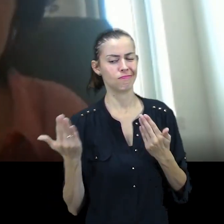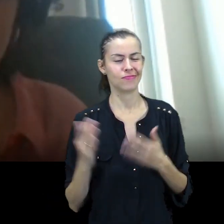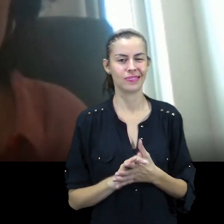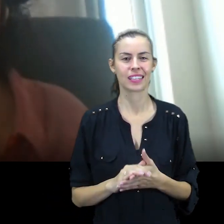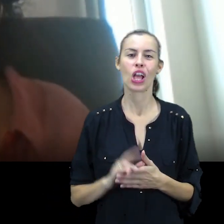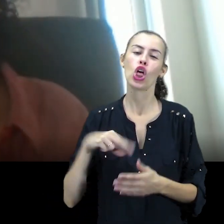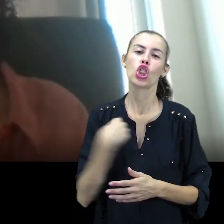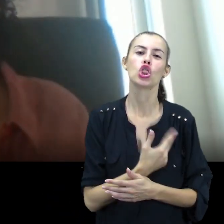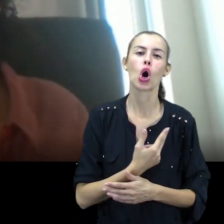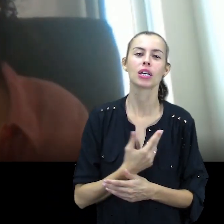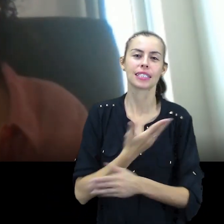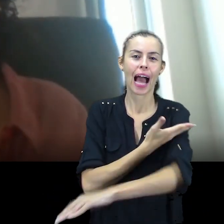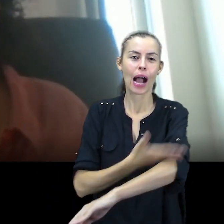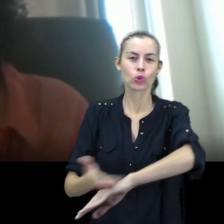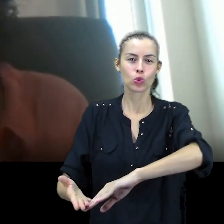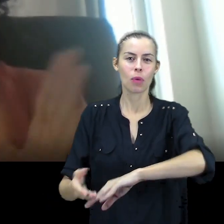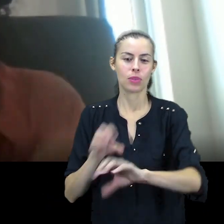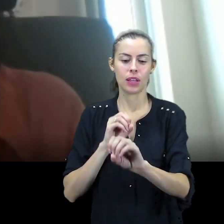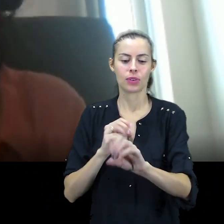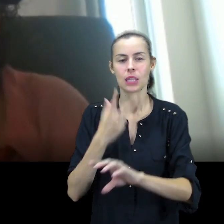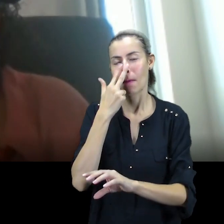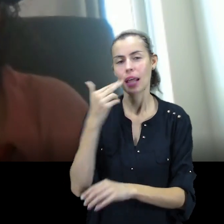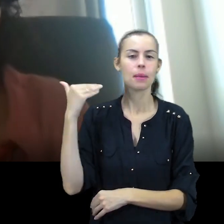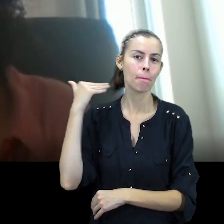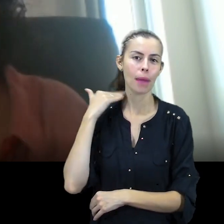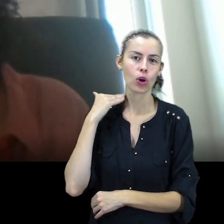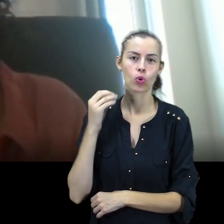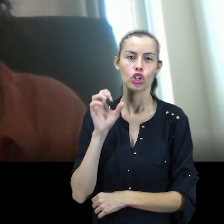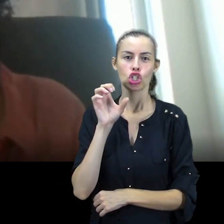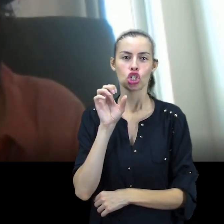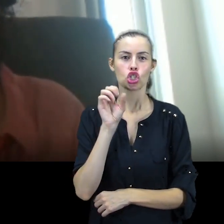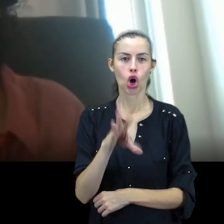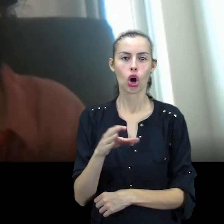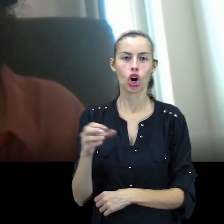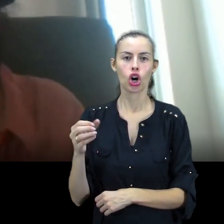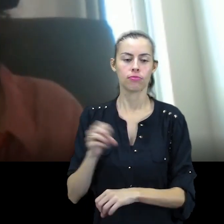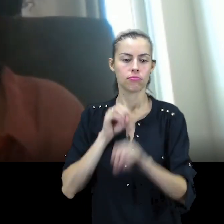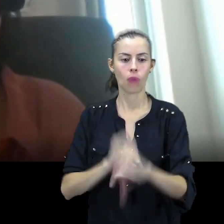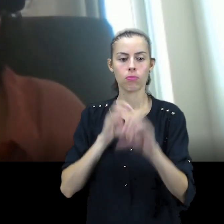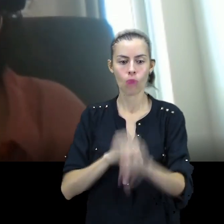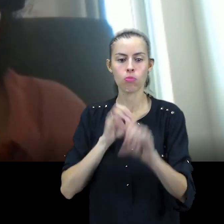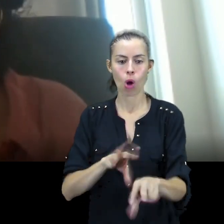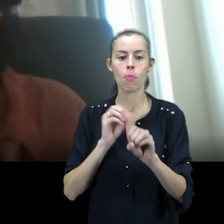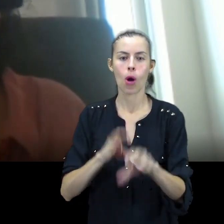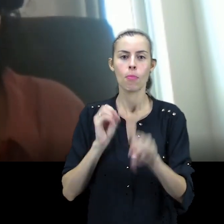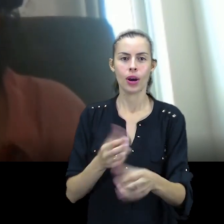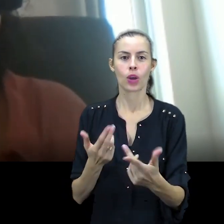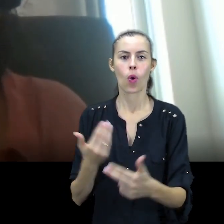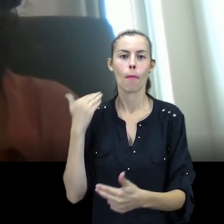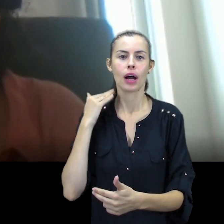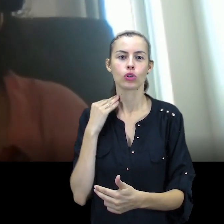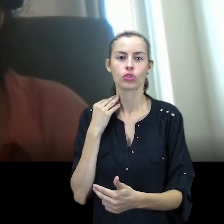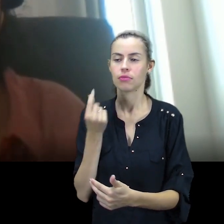você ajusta, você tem que sair do seu ambiente para ir para outros lugares, né? Isso não é fácil. Precisa de